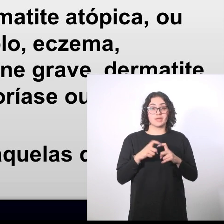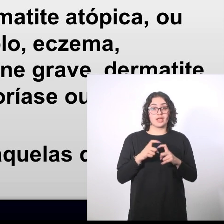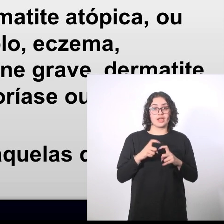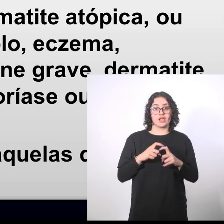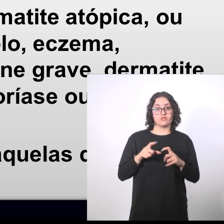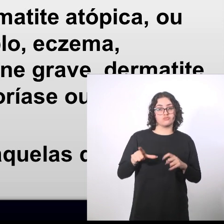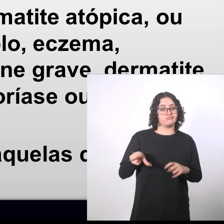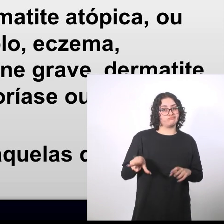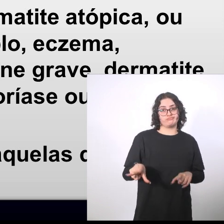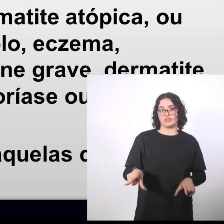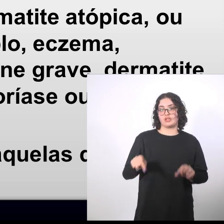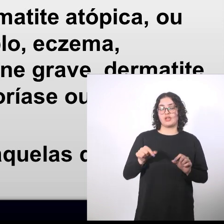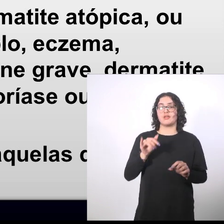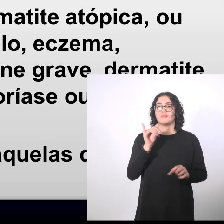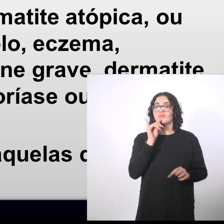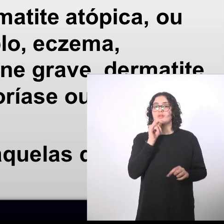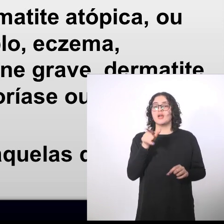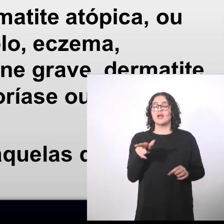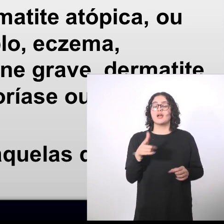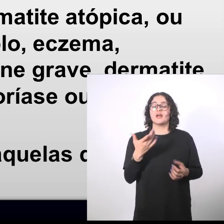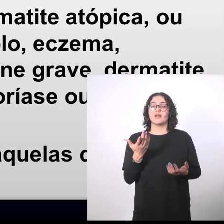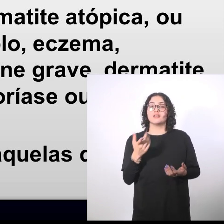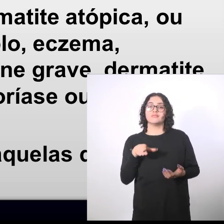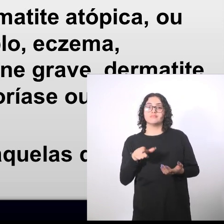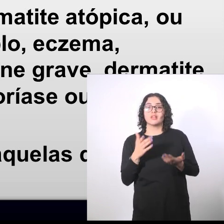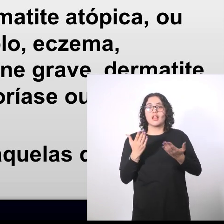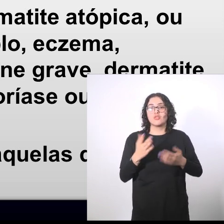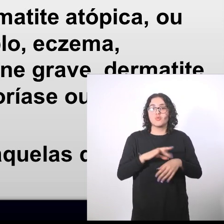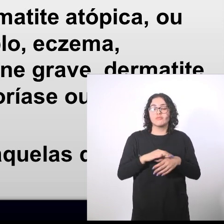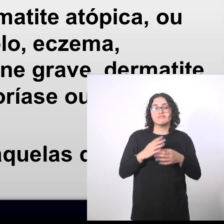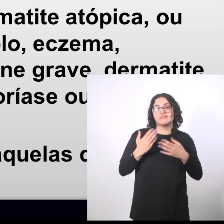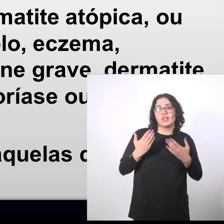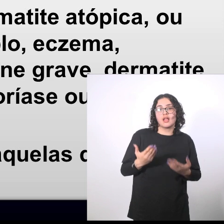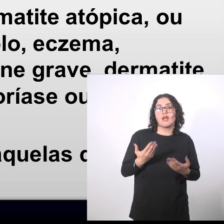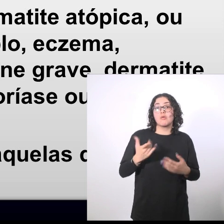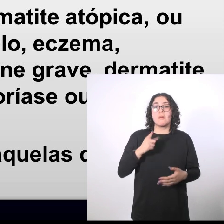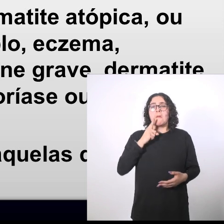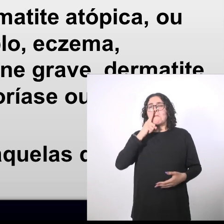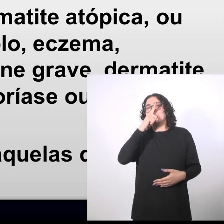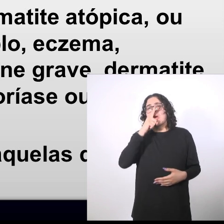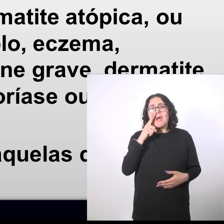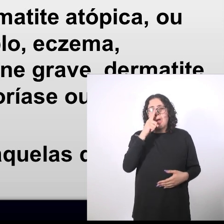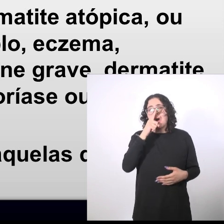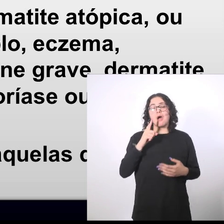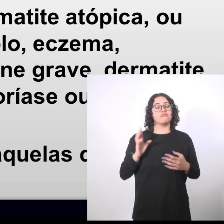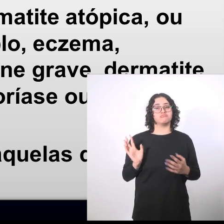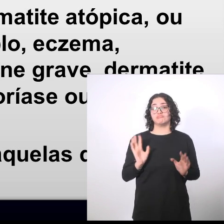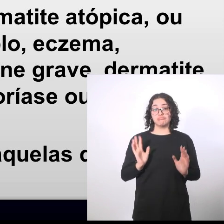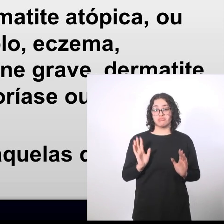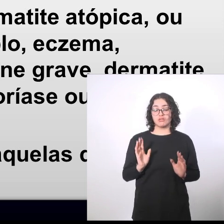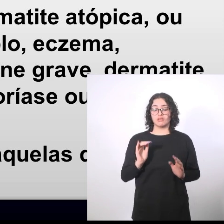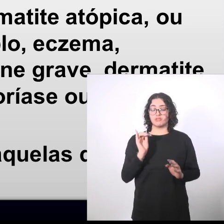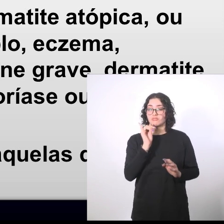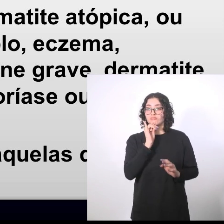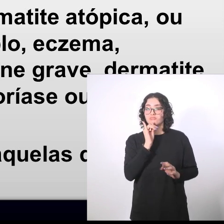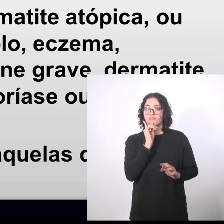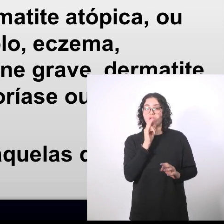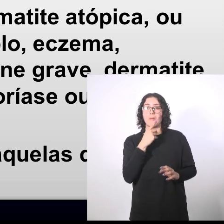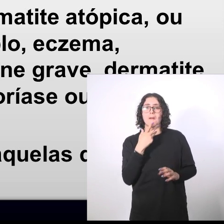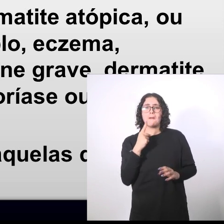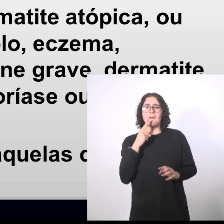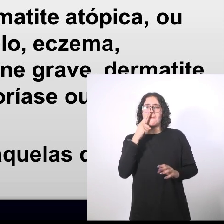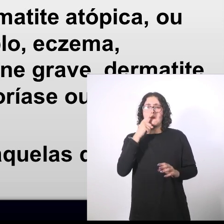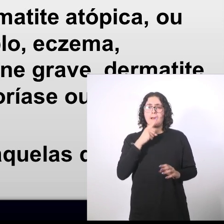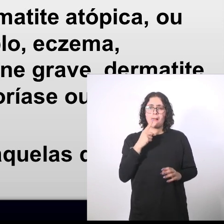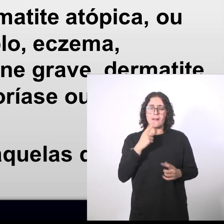Os casos leves, os casos que não tenham fatores de risco de imunossupressão, que não tenham manifestações